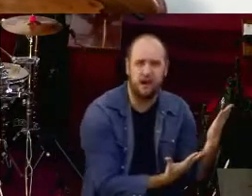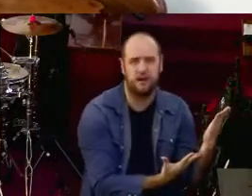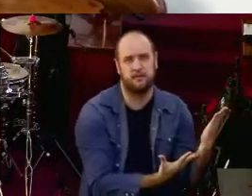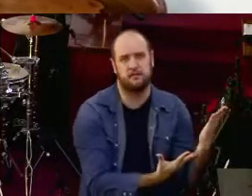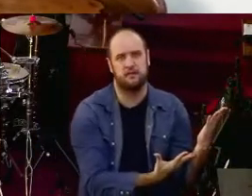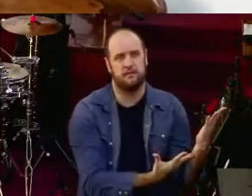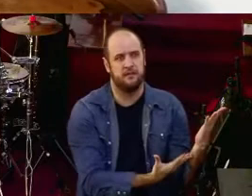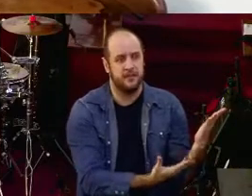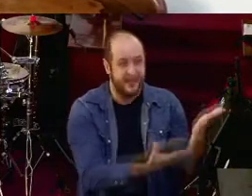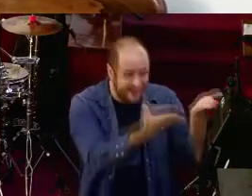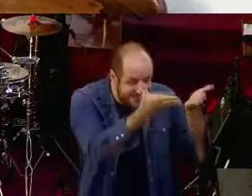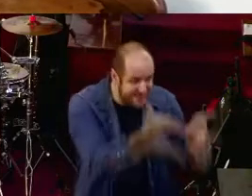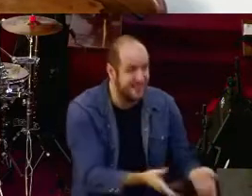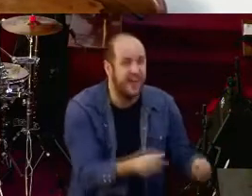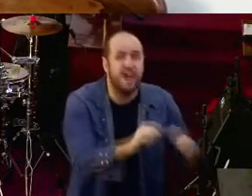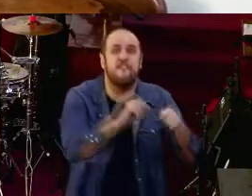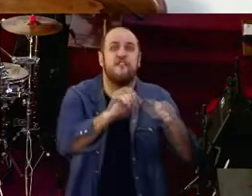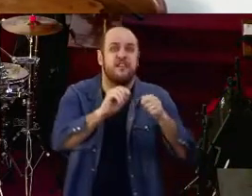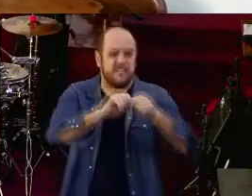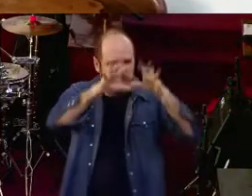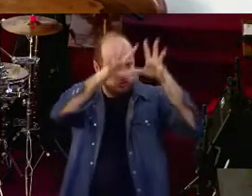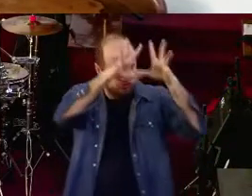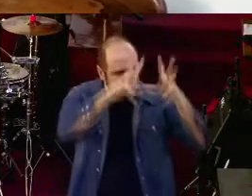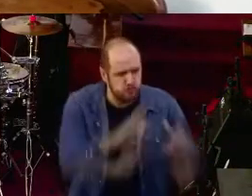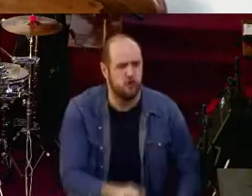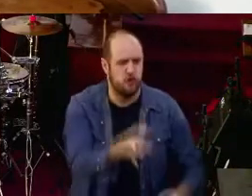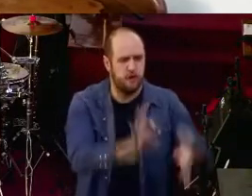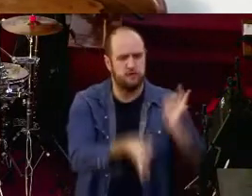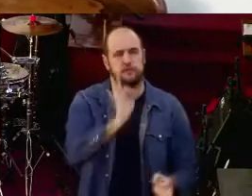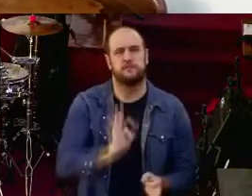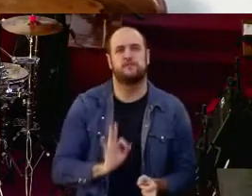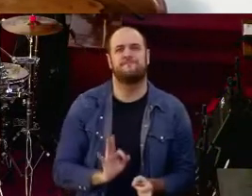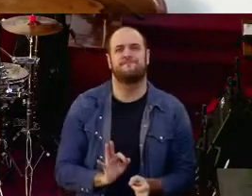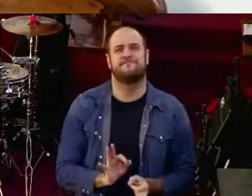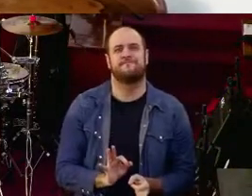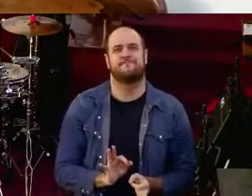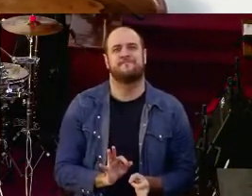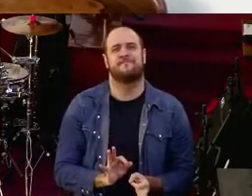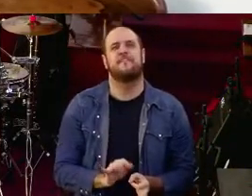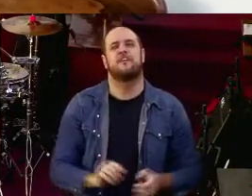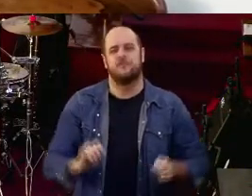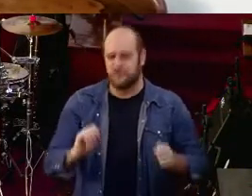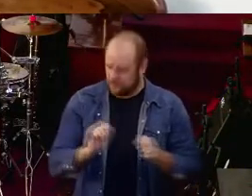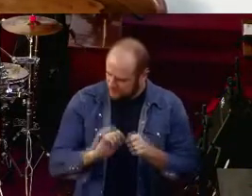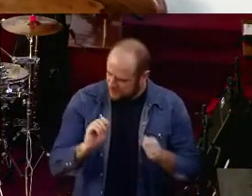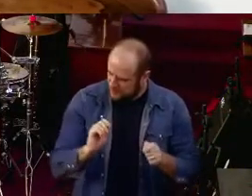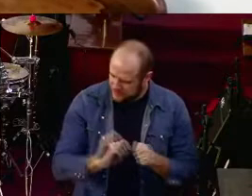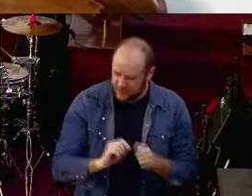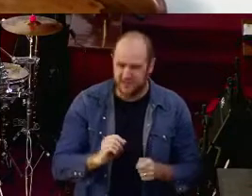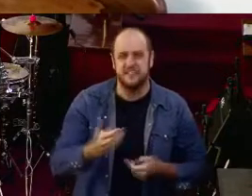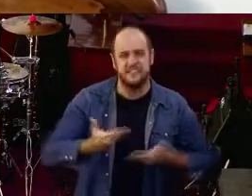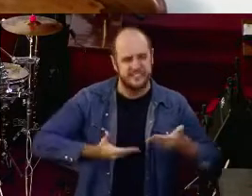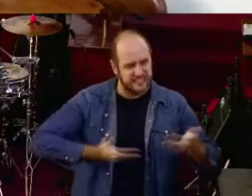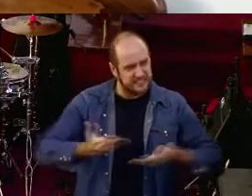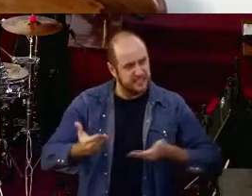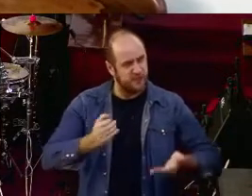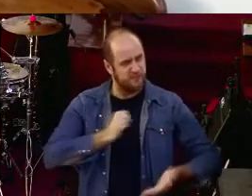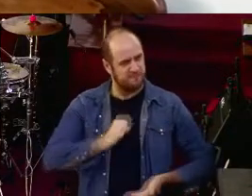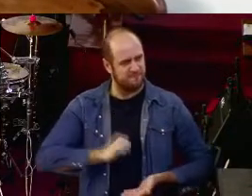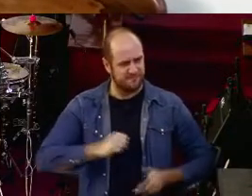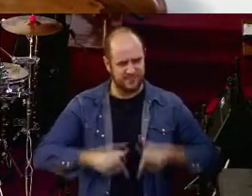por isso ele tinha de cumprir toda a justiça, para exercer o seu sacerdócio